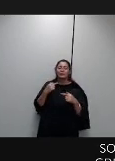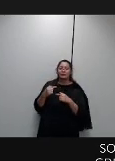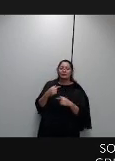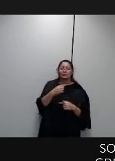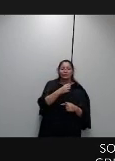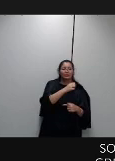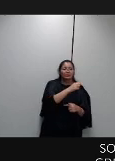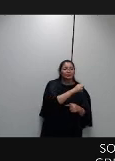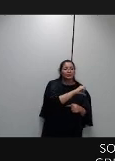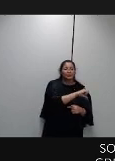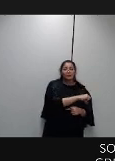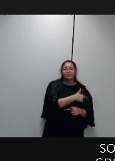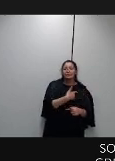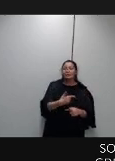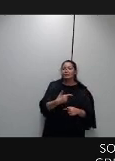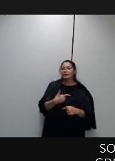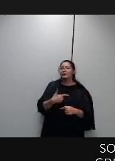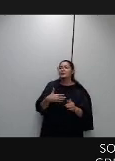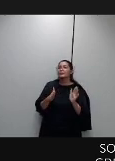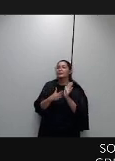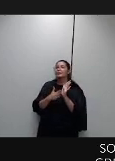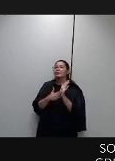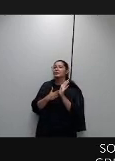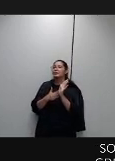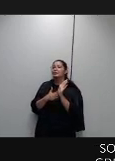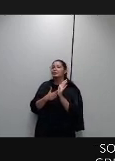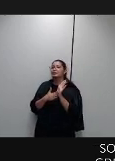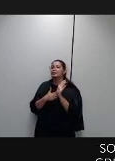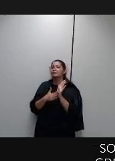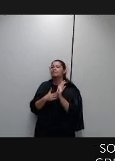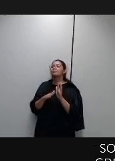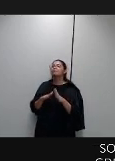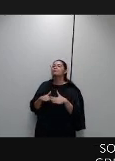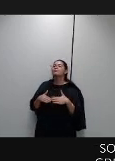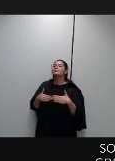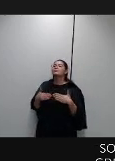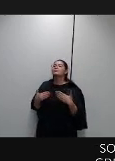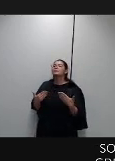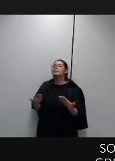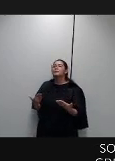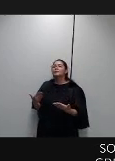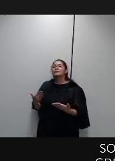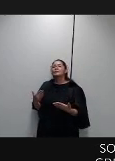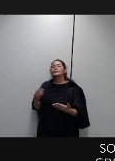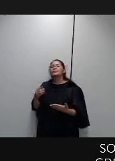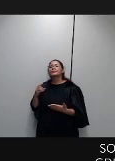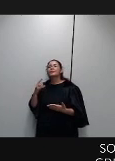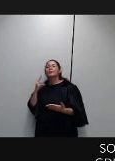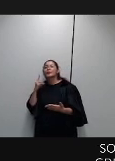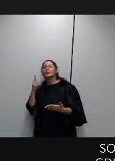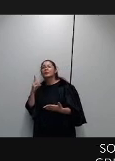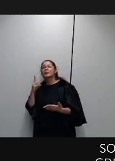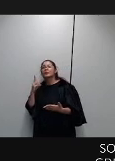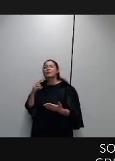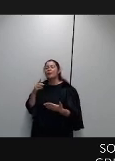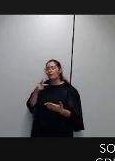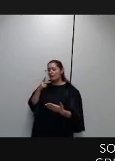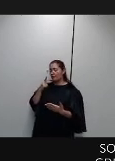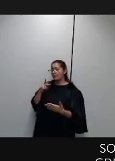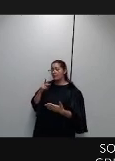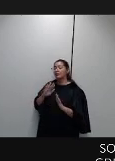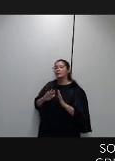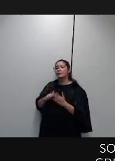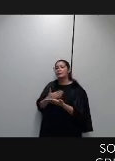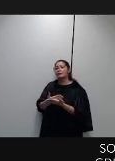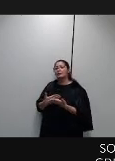dos demais filhos pois não doutora Bárbara Então continua com a palavra agora para anunciar